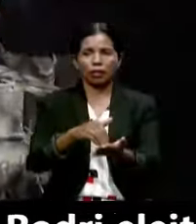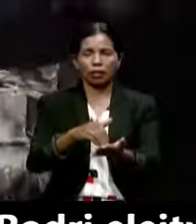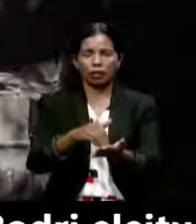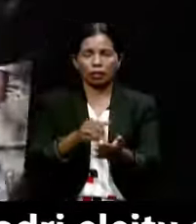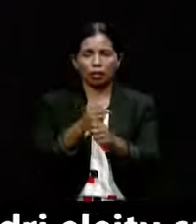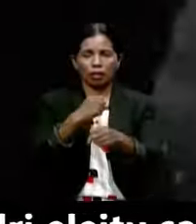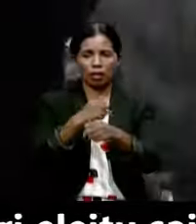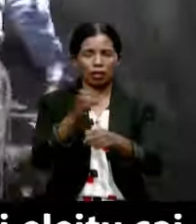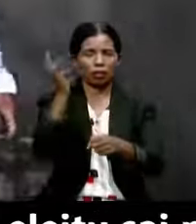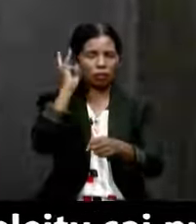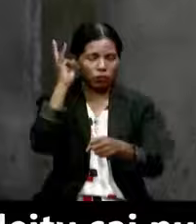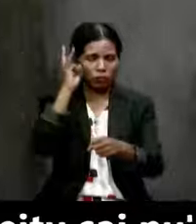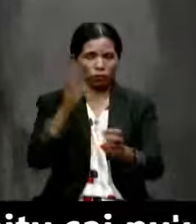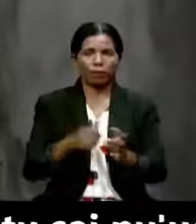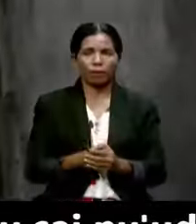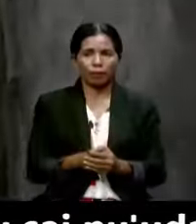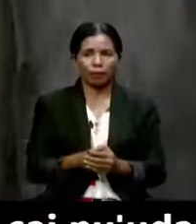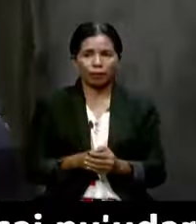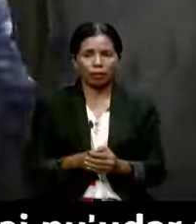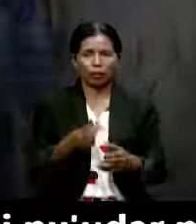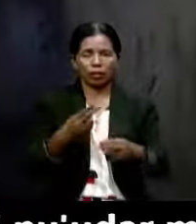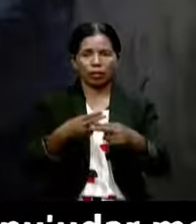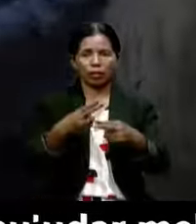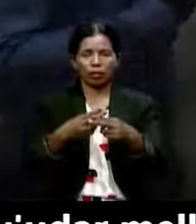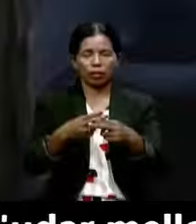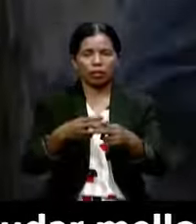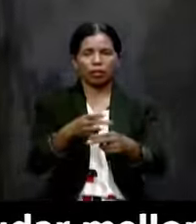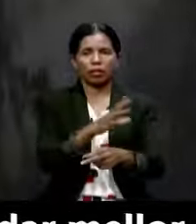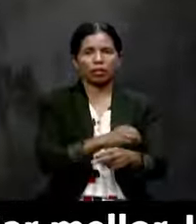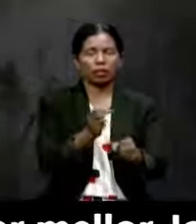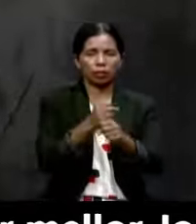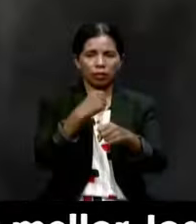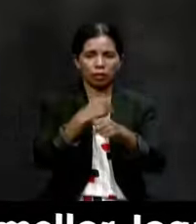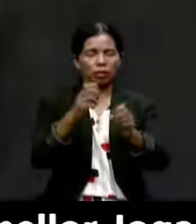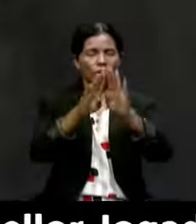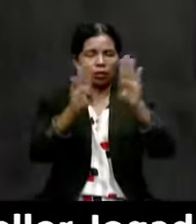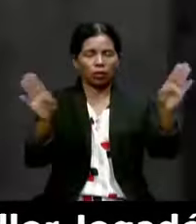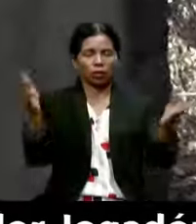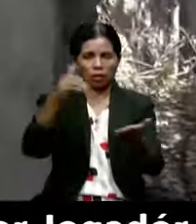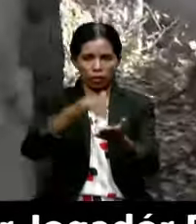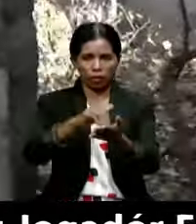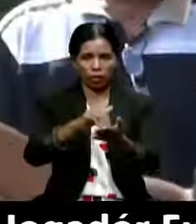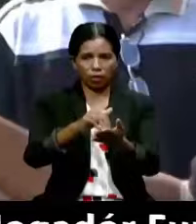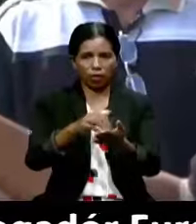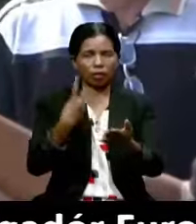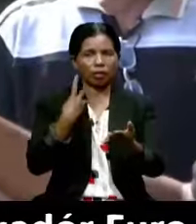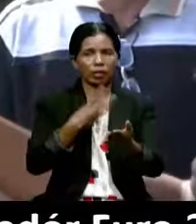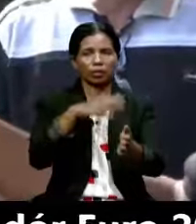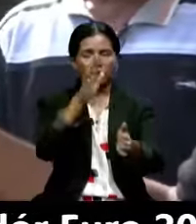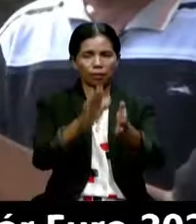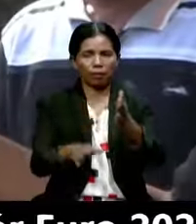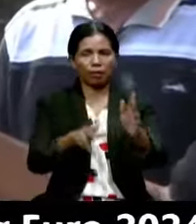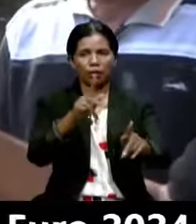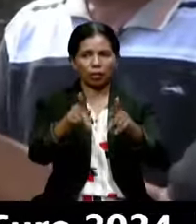agurrenti oitala ne diam naran be agurrenti katwas idane bele reativa vilavale I tabele amenas itania komunidade